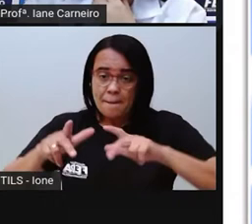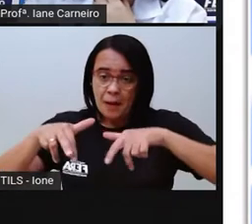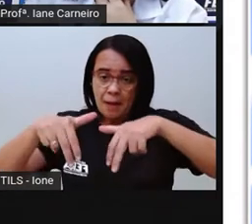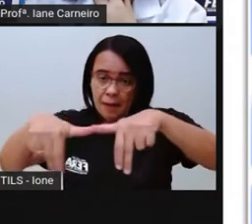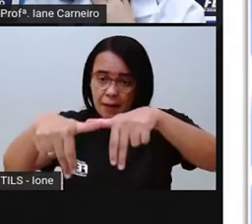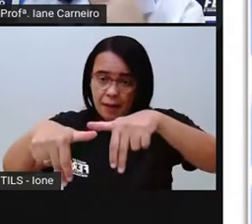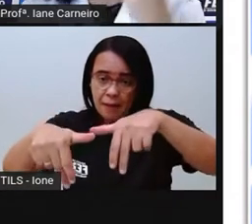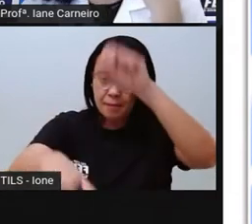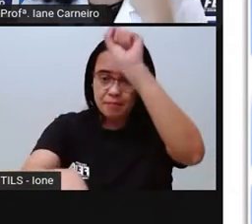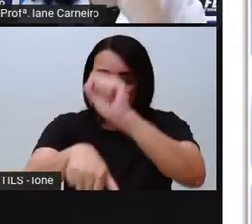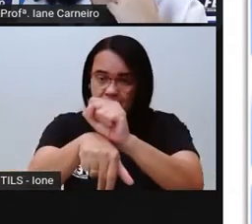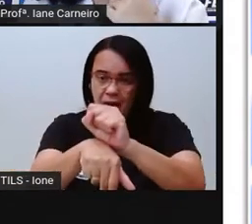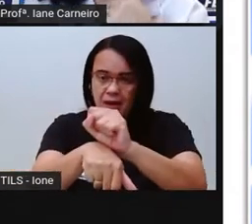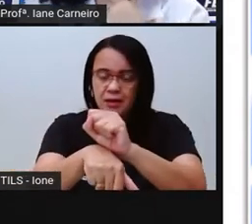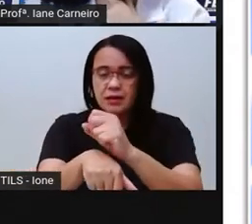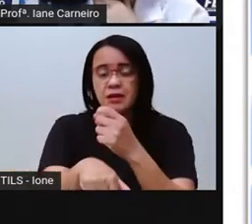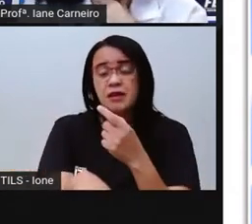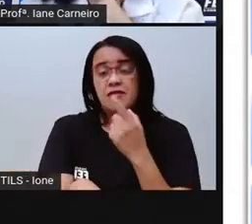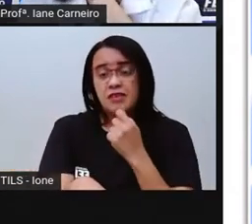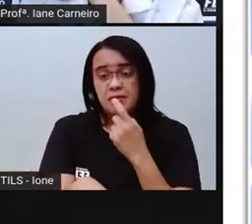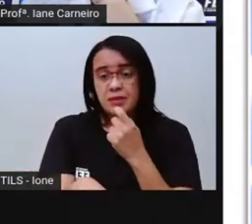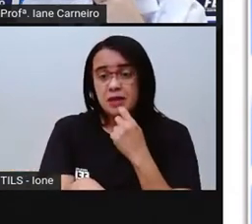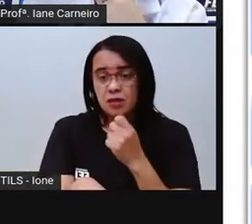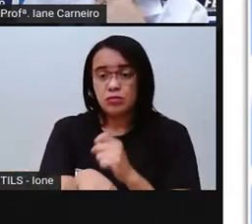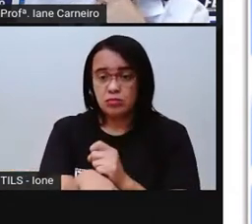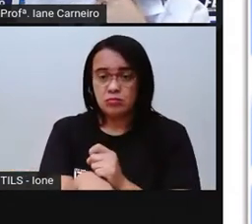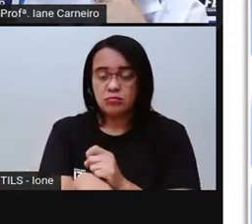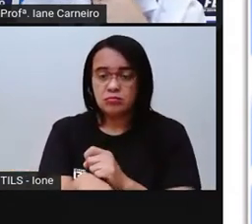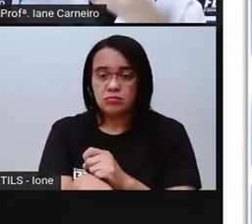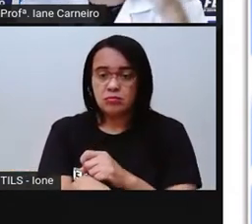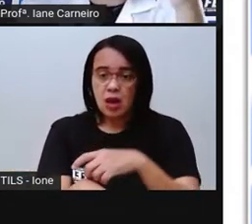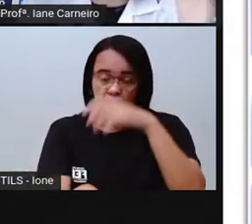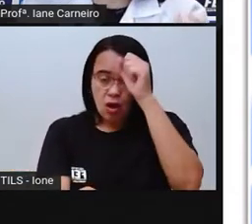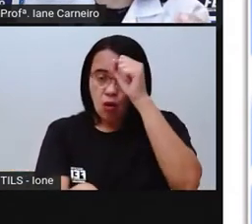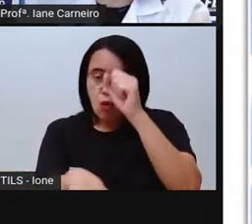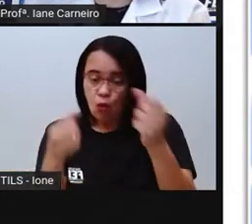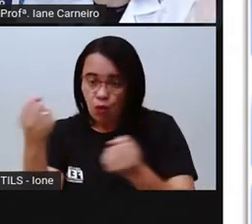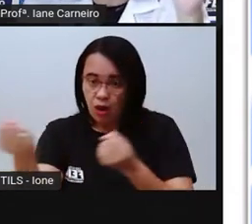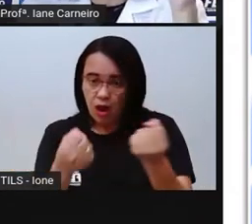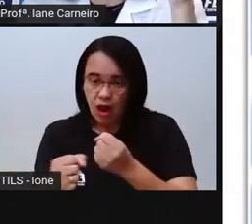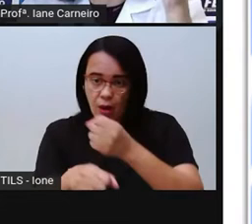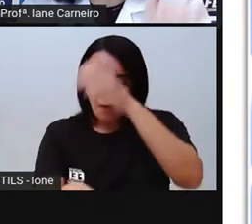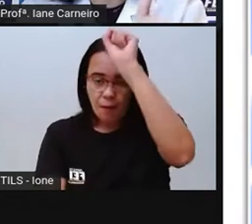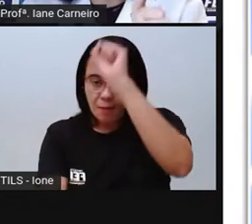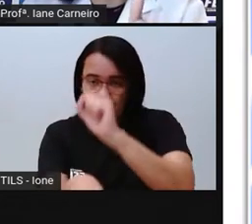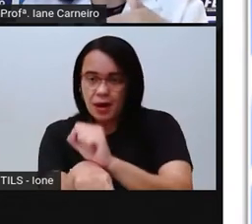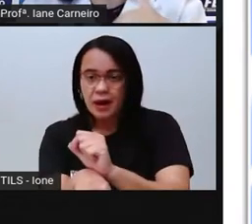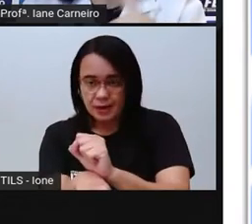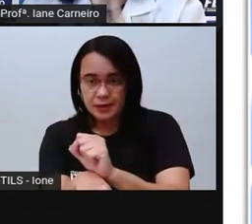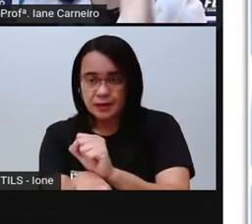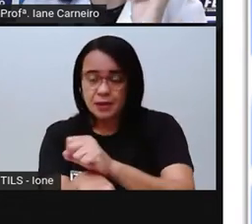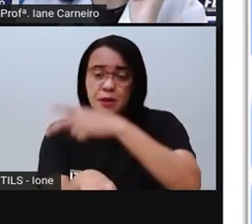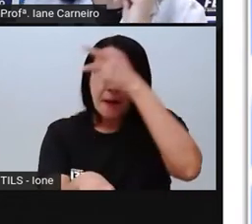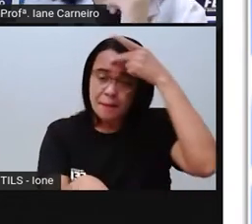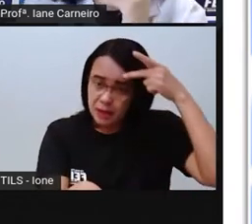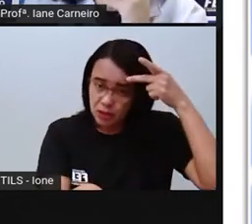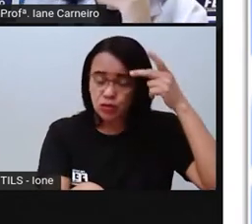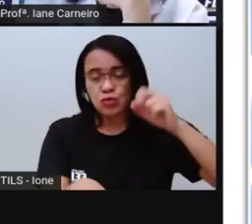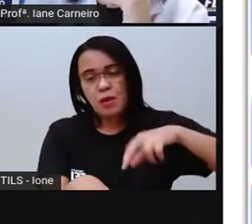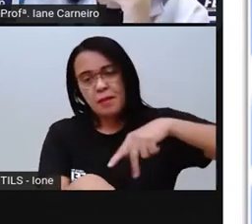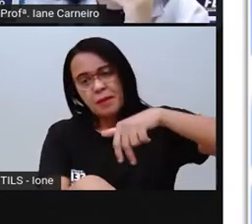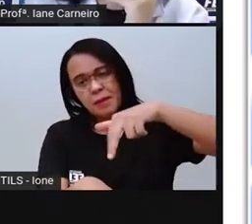tiver vermelho para o motorista, né? Então, quando tiver vermelho, os carros vão estar parados e a pessoa